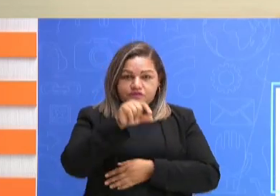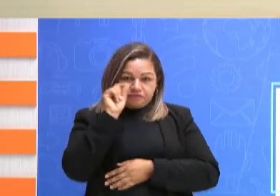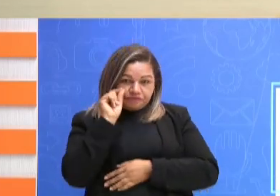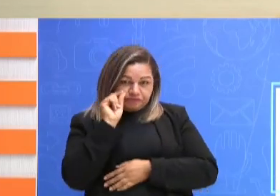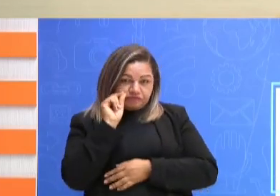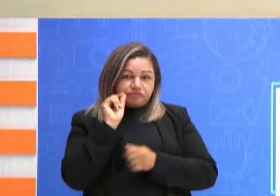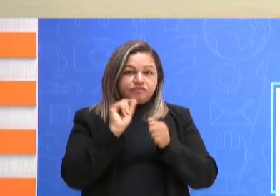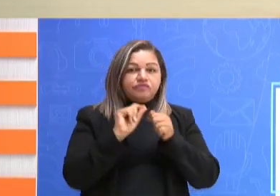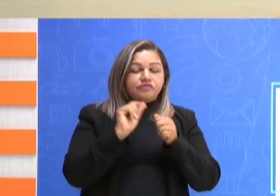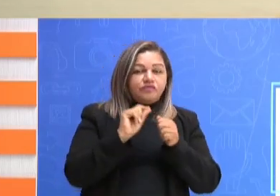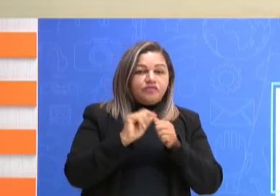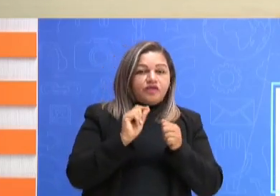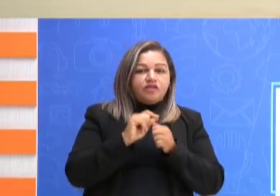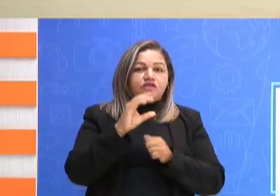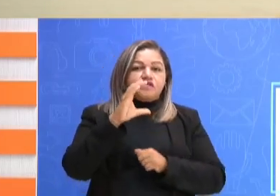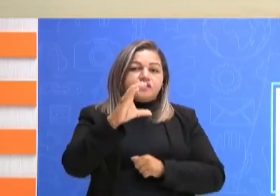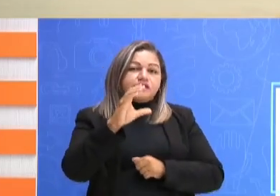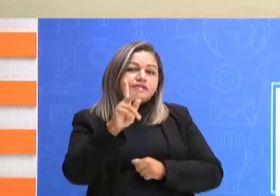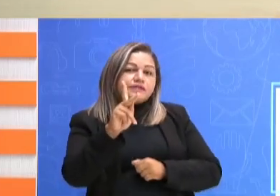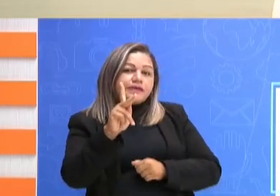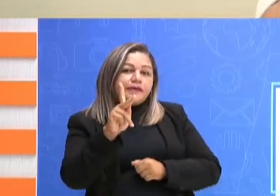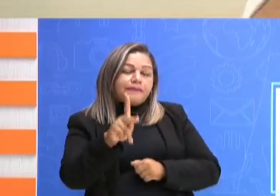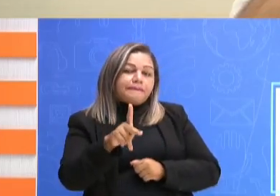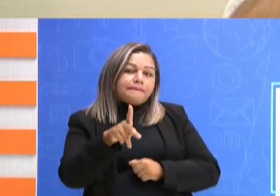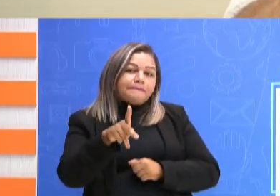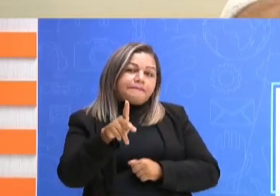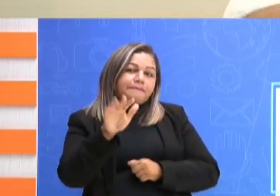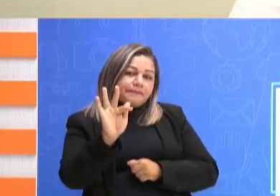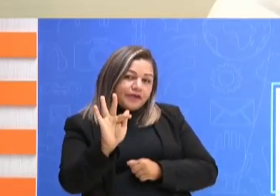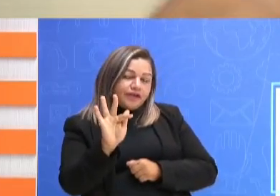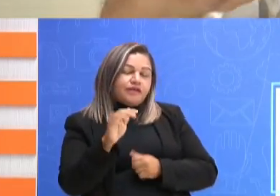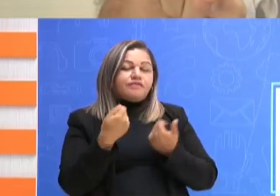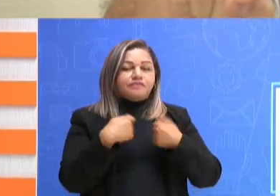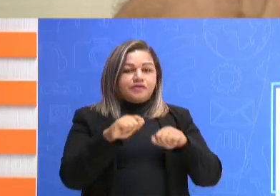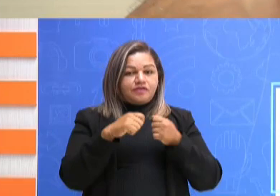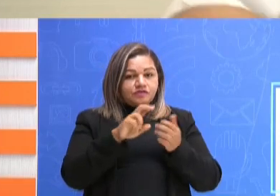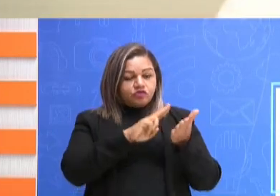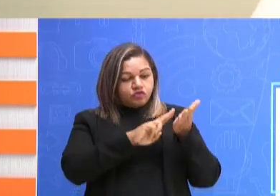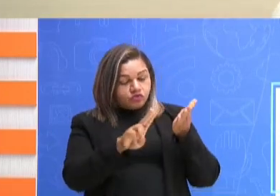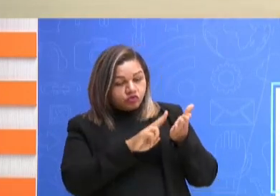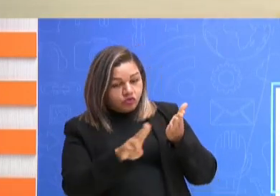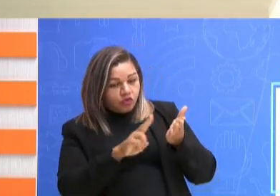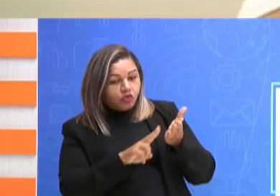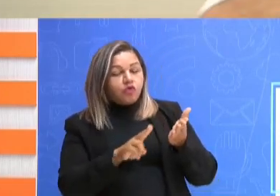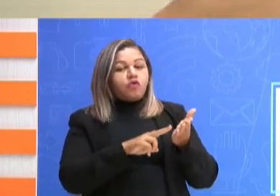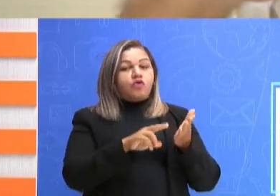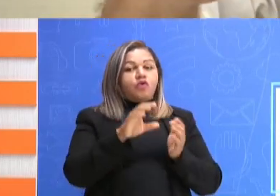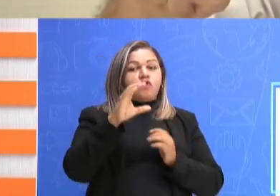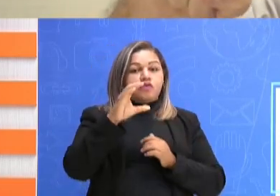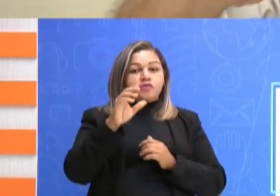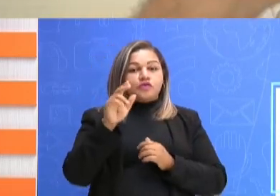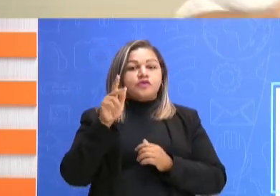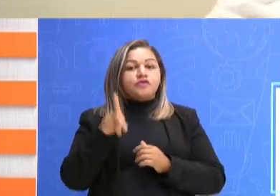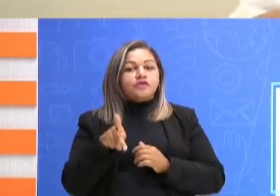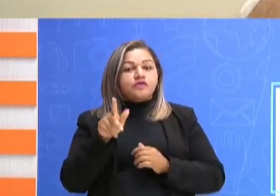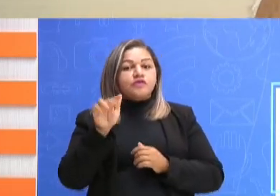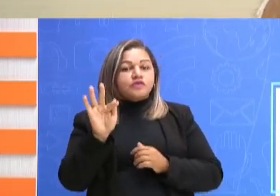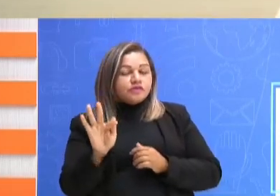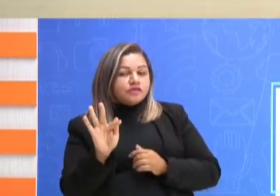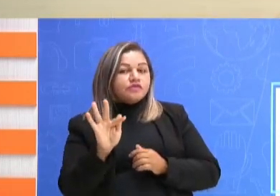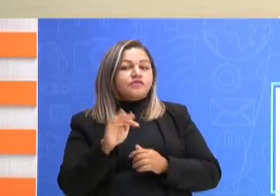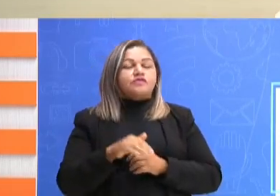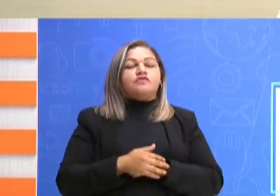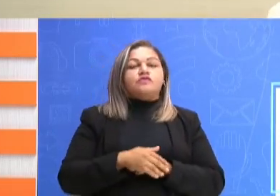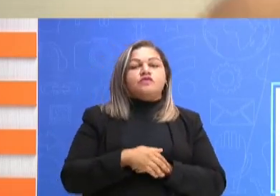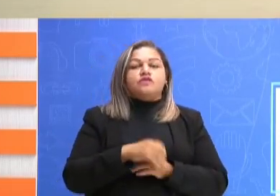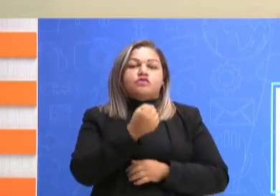sorteio é feito pelo CPF. Então precisa botar o nome da pessoa e o CPF. E o endereço, o né? O número do CPF é que